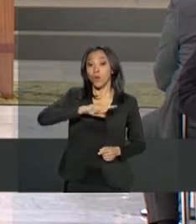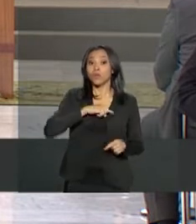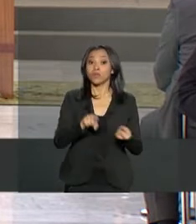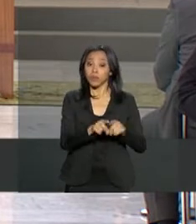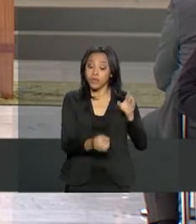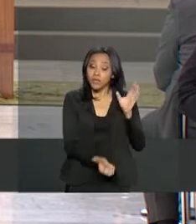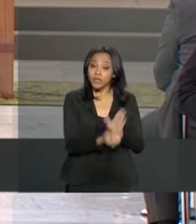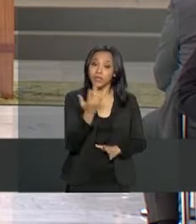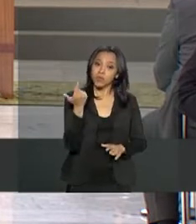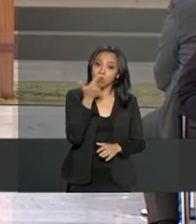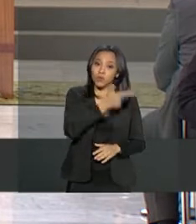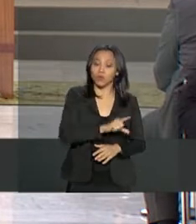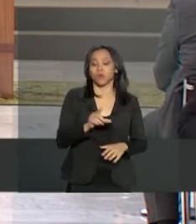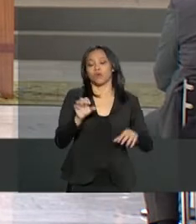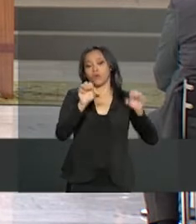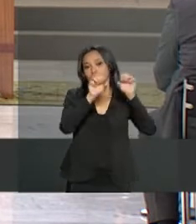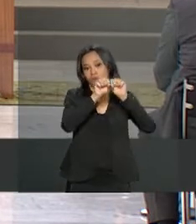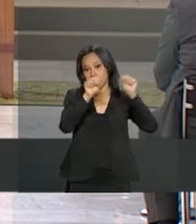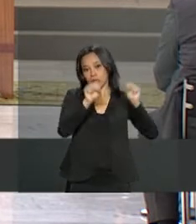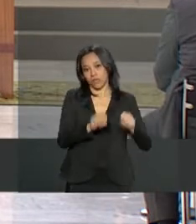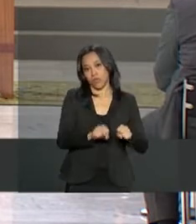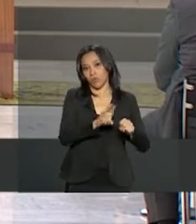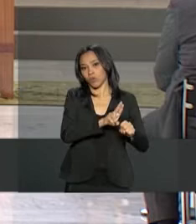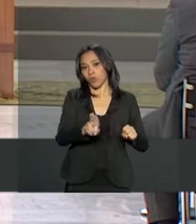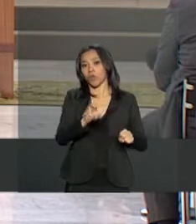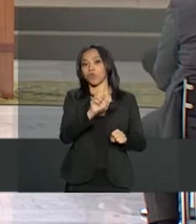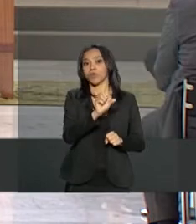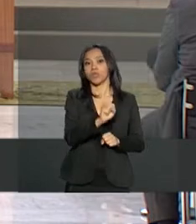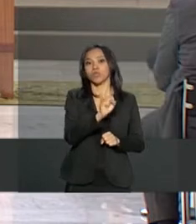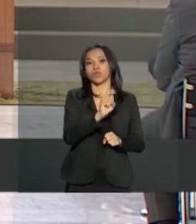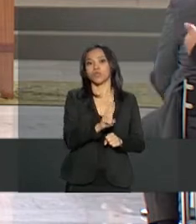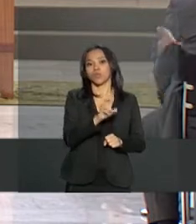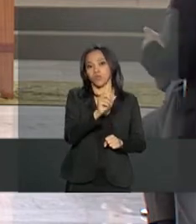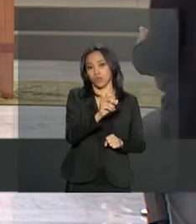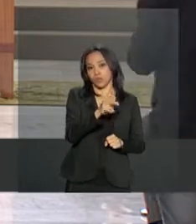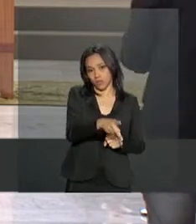de segurança pública nós estamos uniformizando